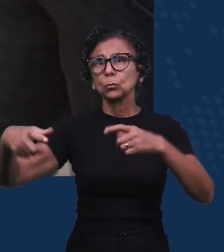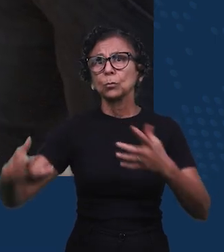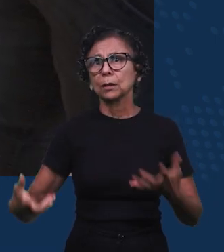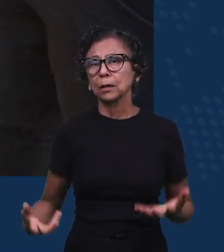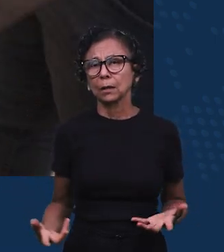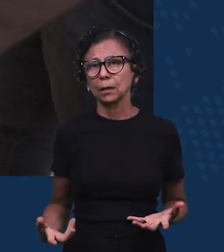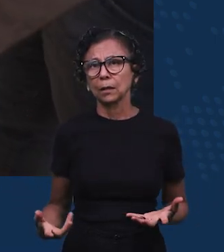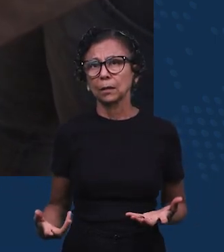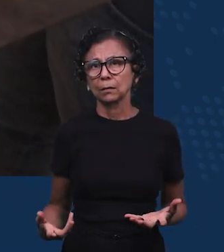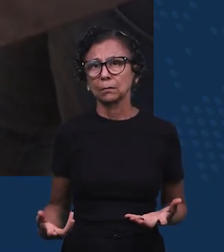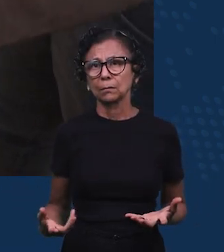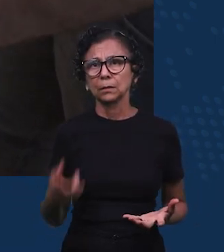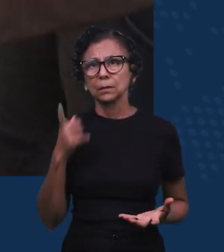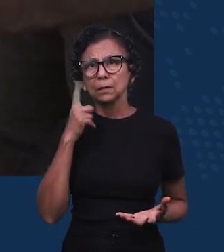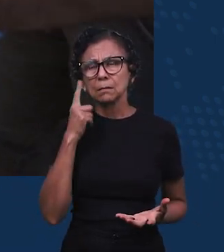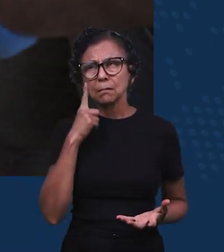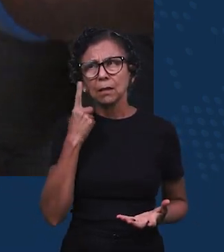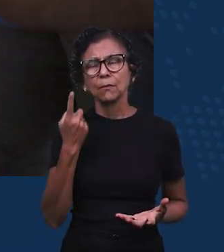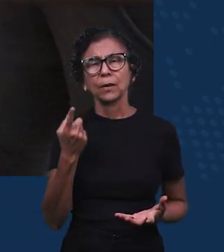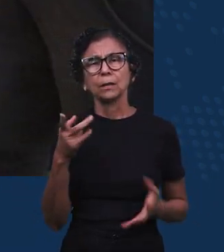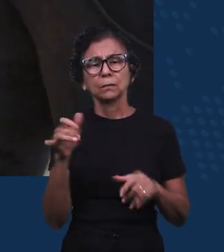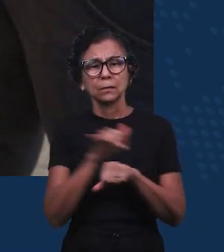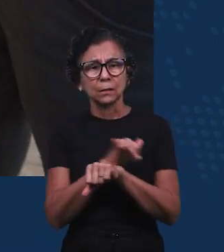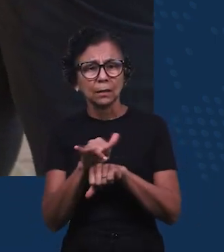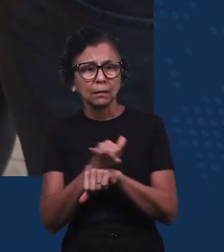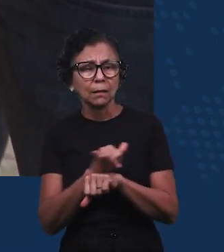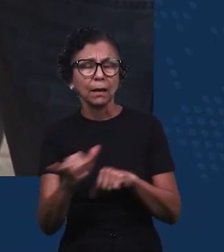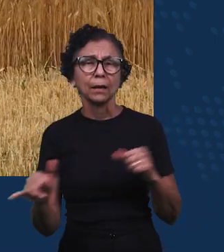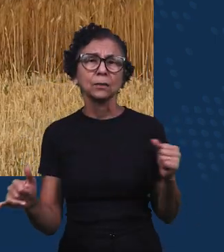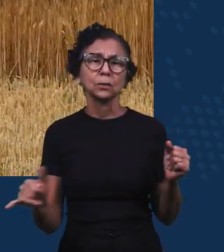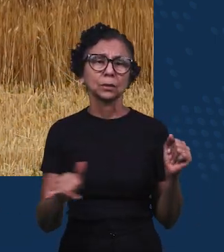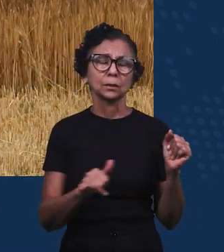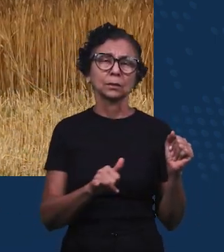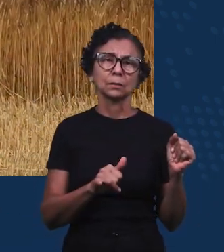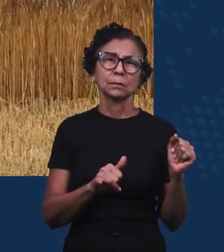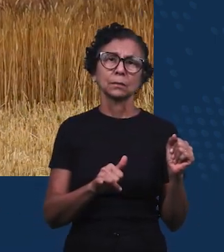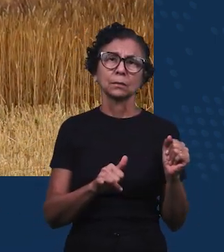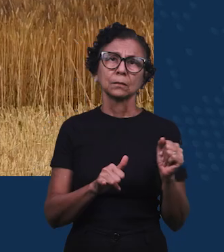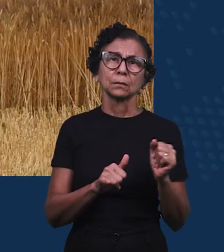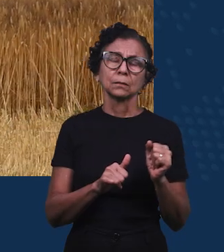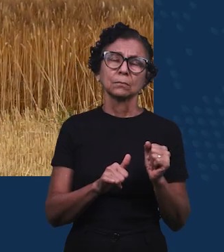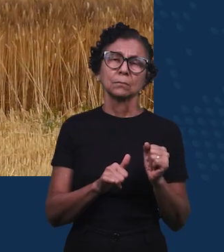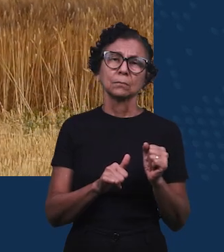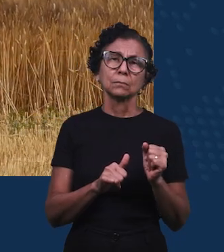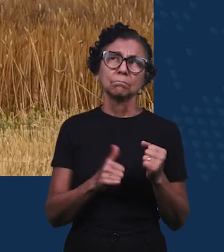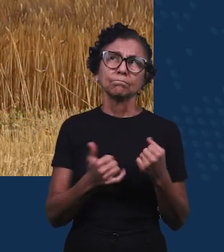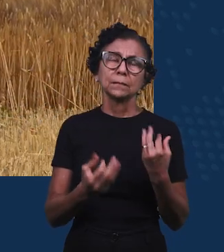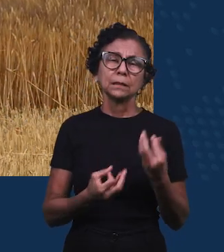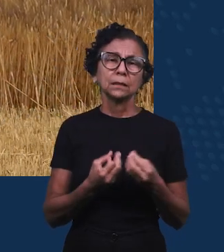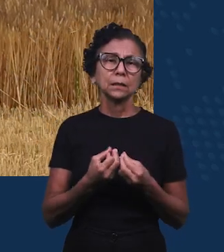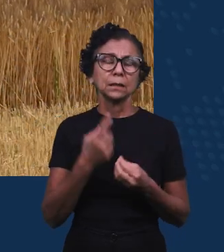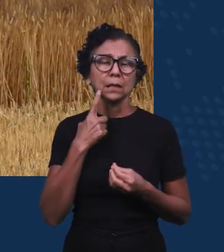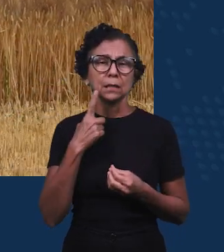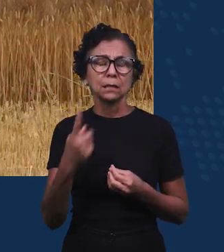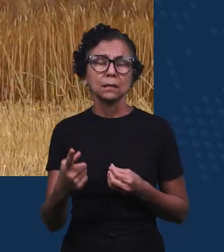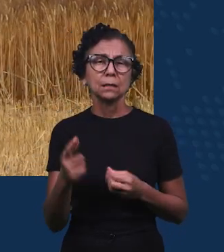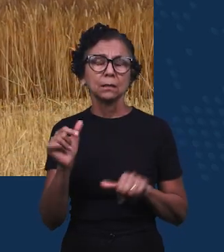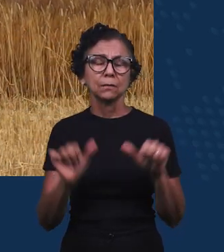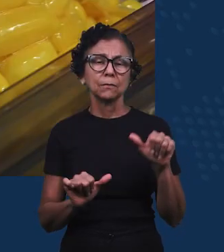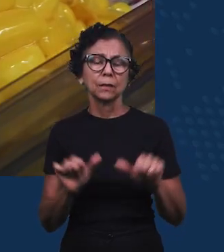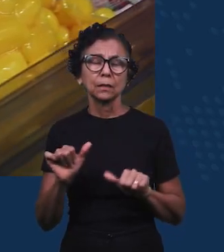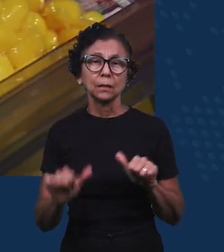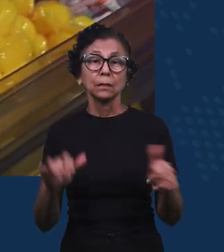apresentado produções robustas, números enormes, e em todo o